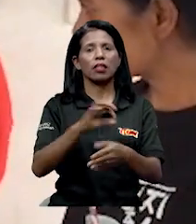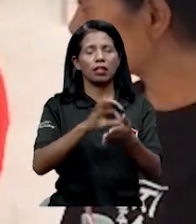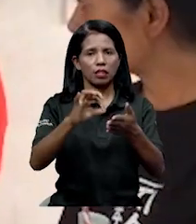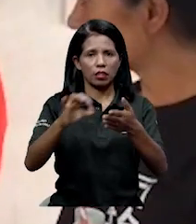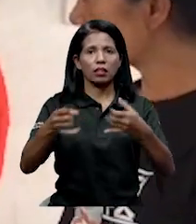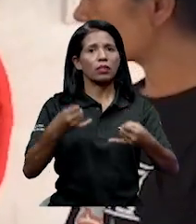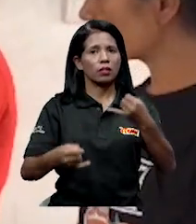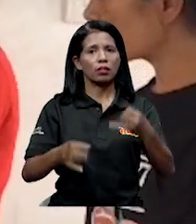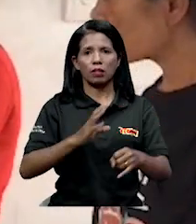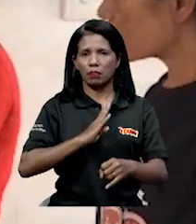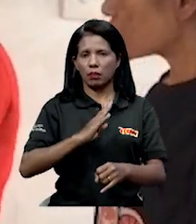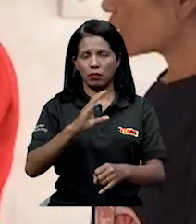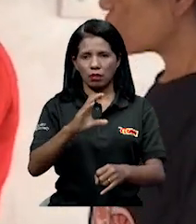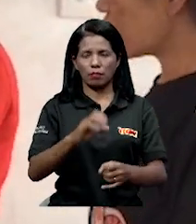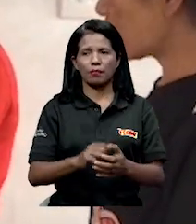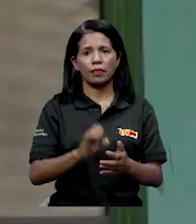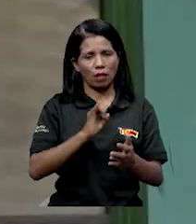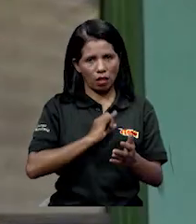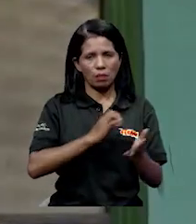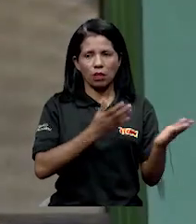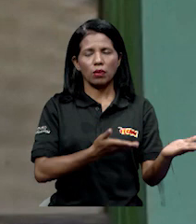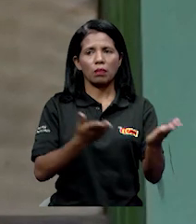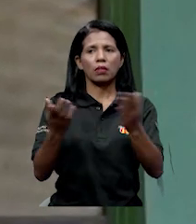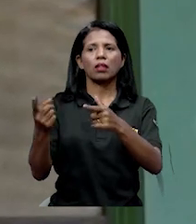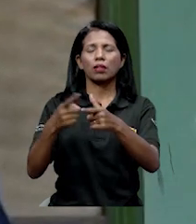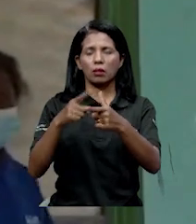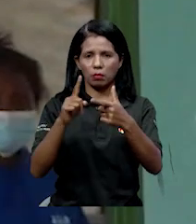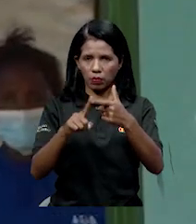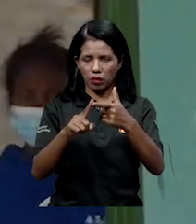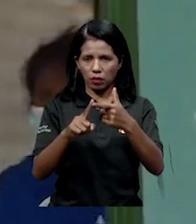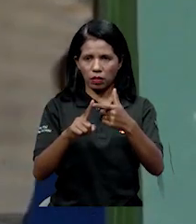Baucau. Hau rasik malori mai, depois to iha notariado.